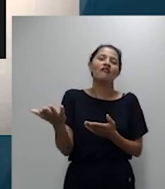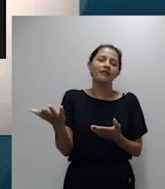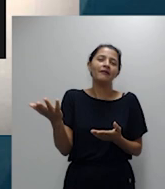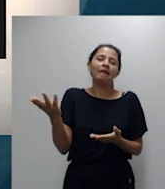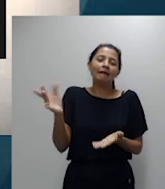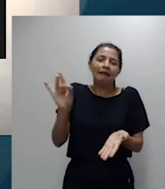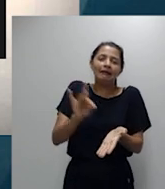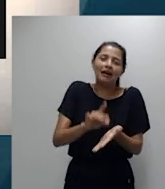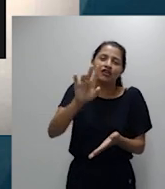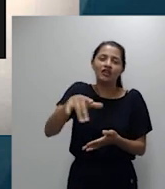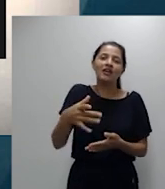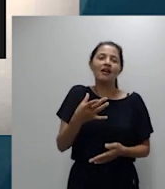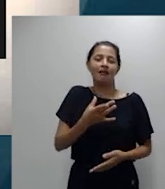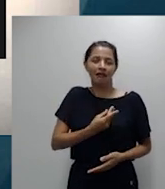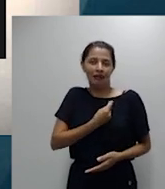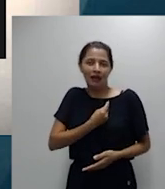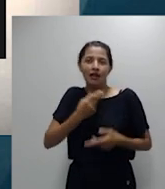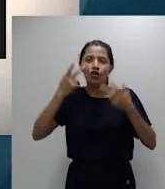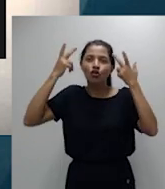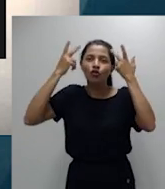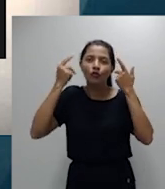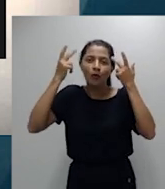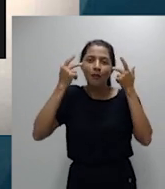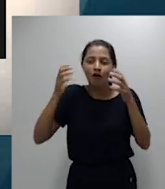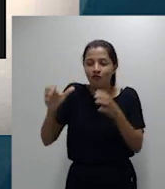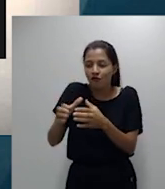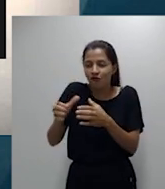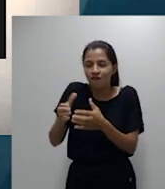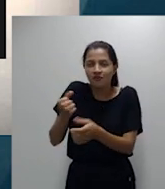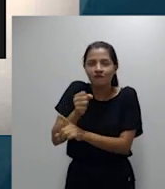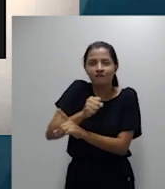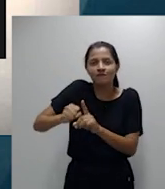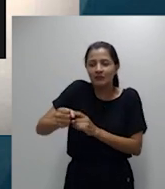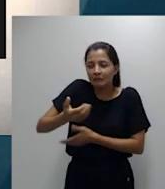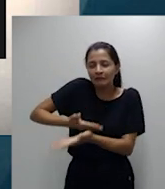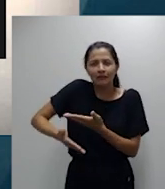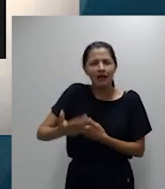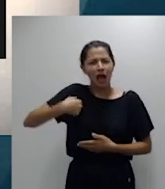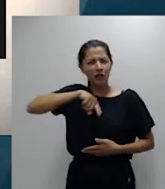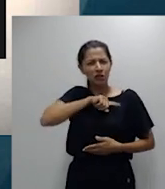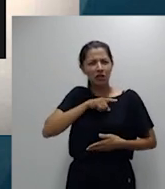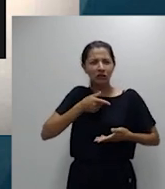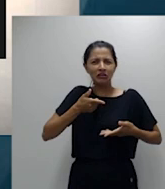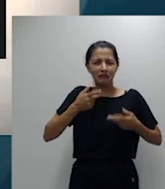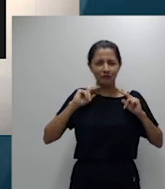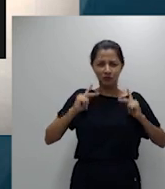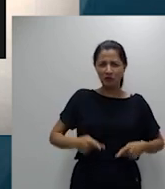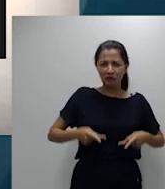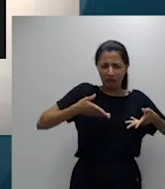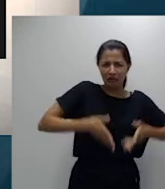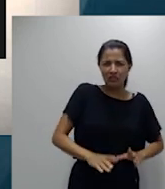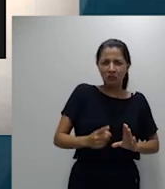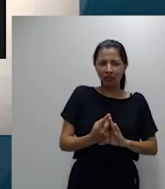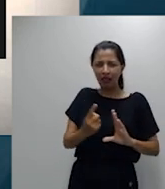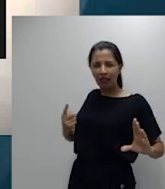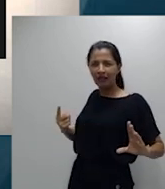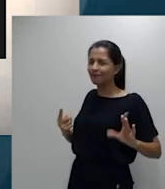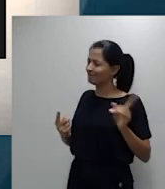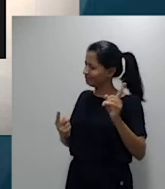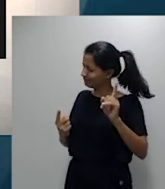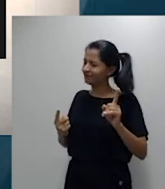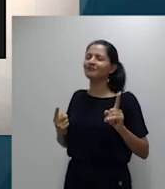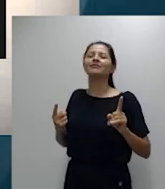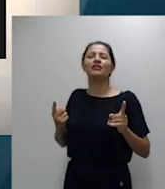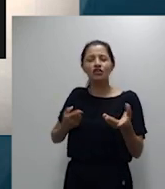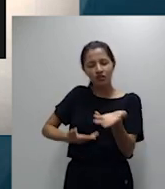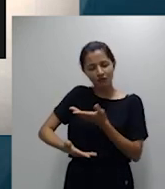ou seja o convívio social nós nós temos o ser humano para ter isolamento parcial e vamos voltar